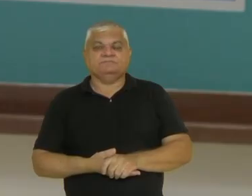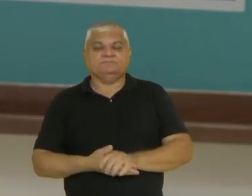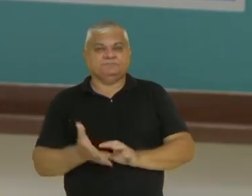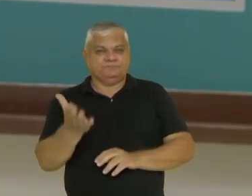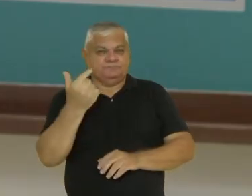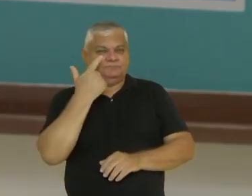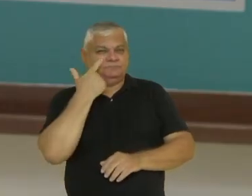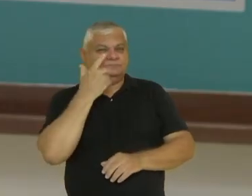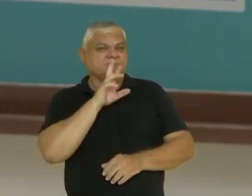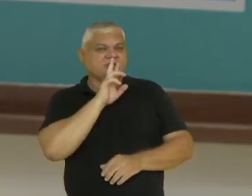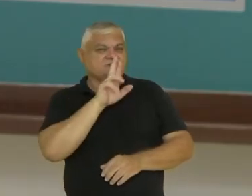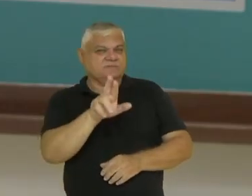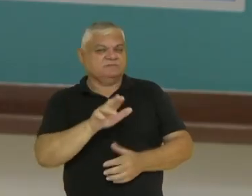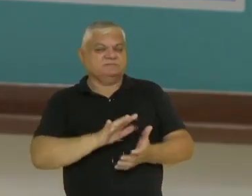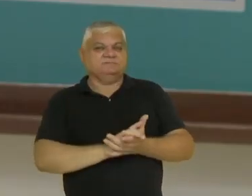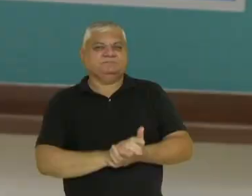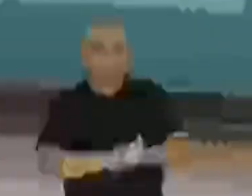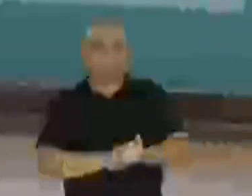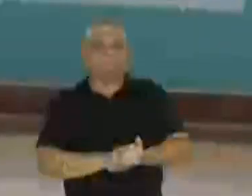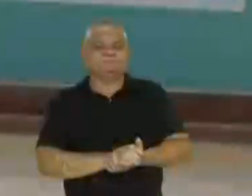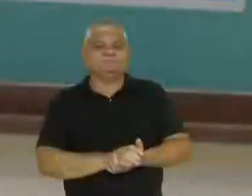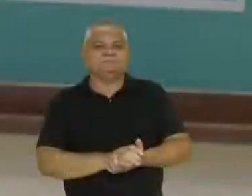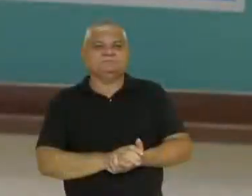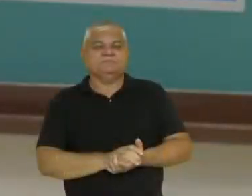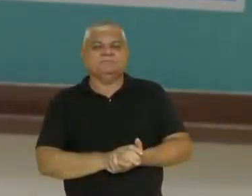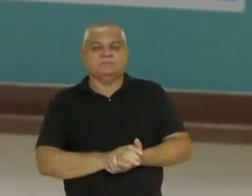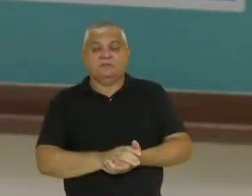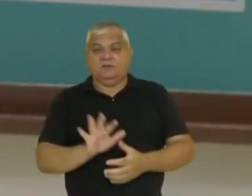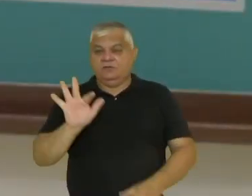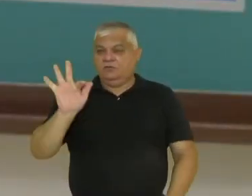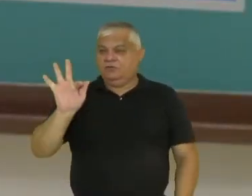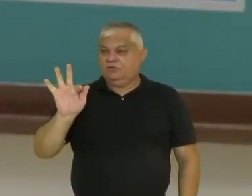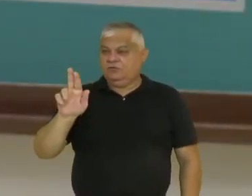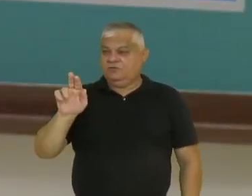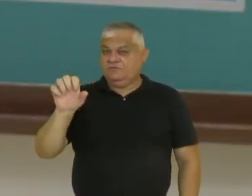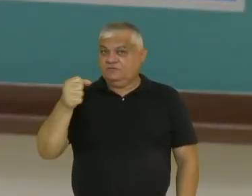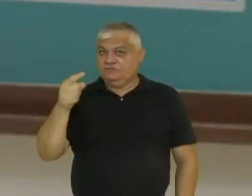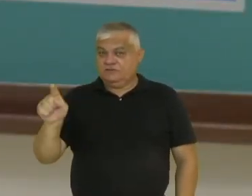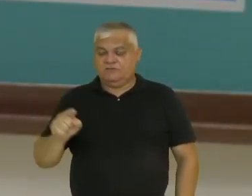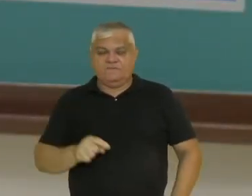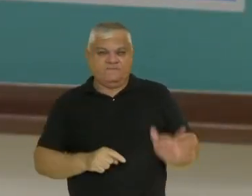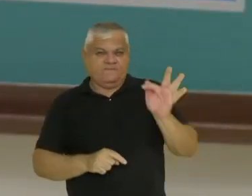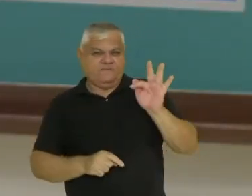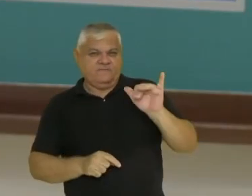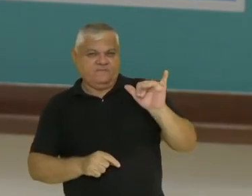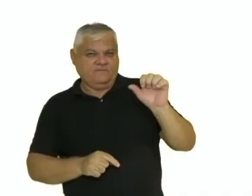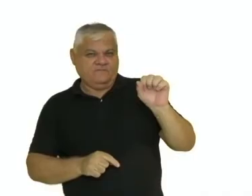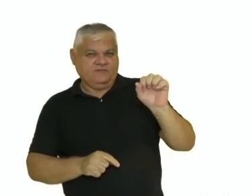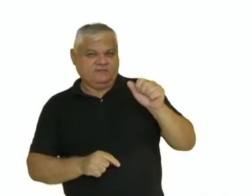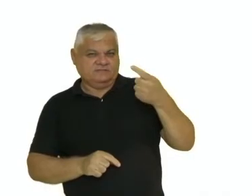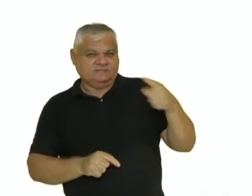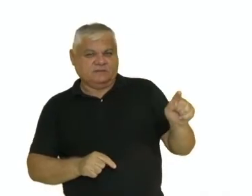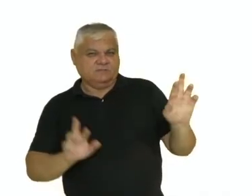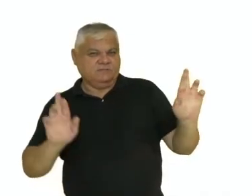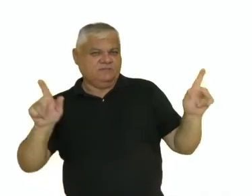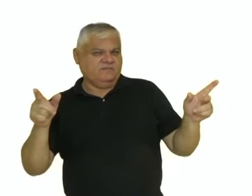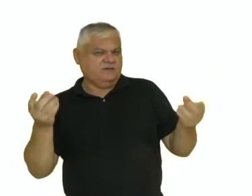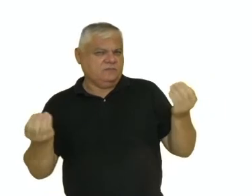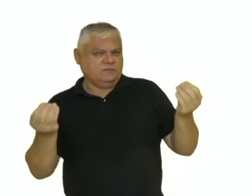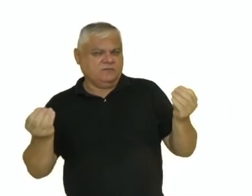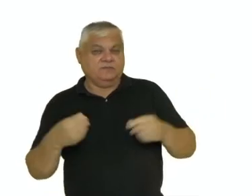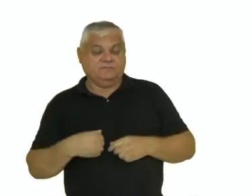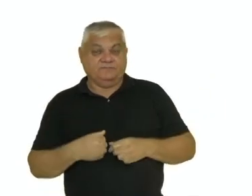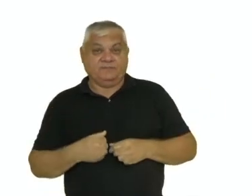Vamos para a correção da atividade? Então ele quer saber qual que é a diferença entre fissão e fusão nuclear. Então a fissão